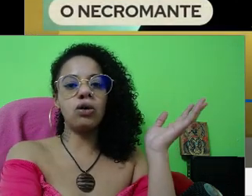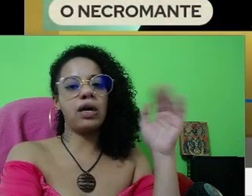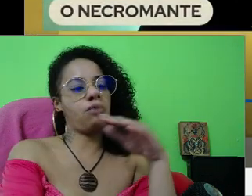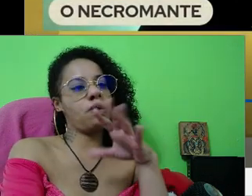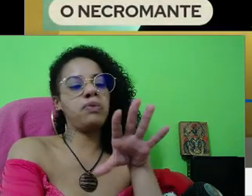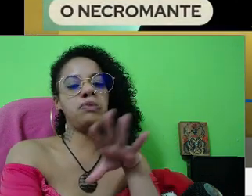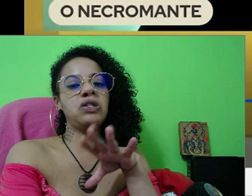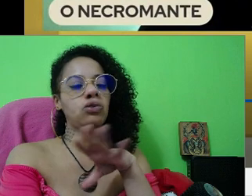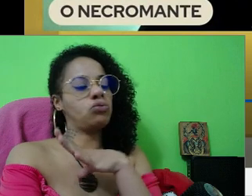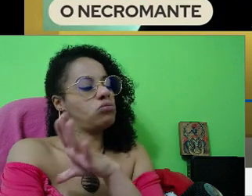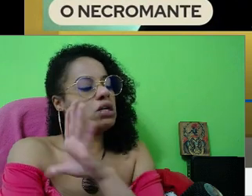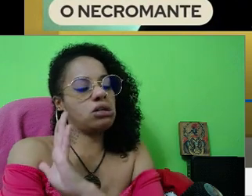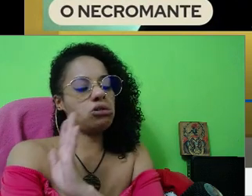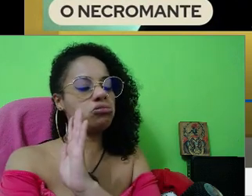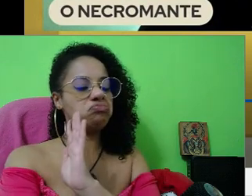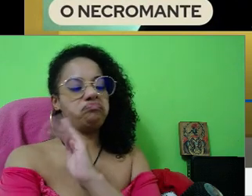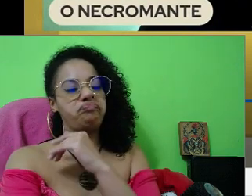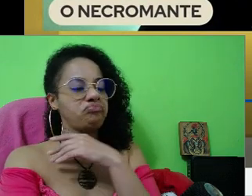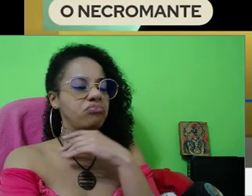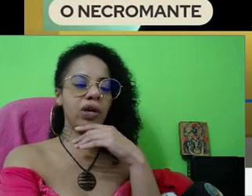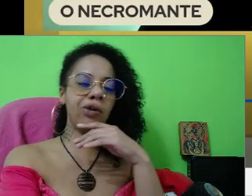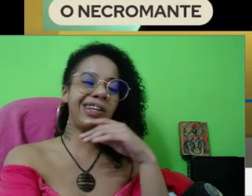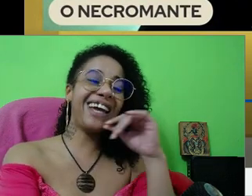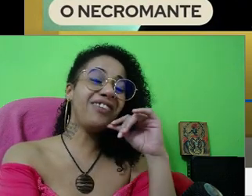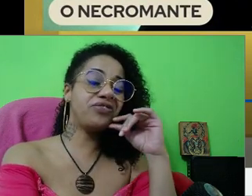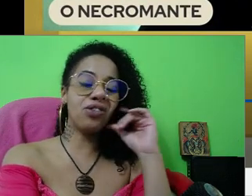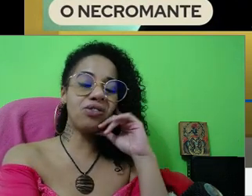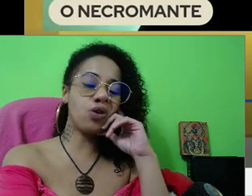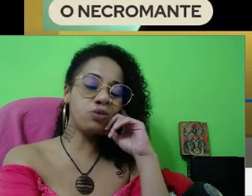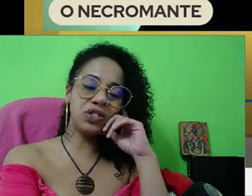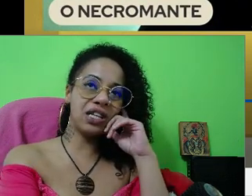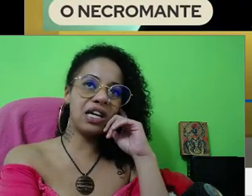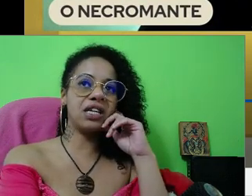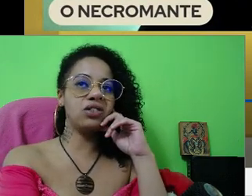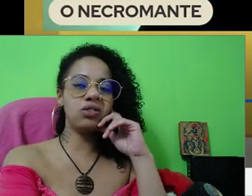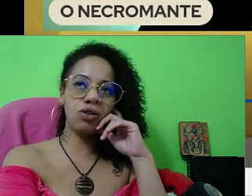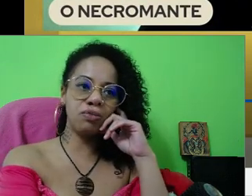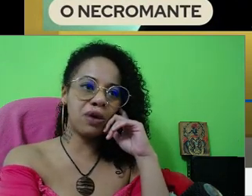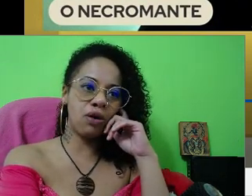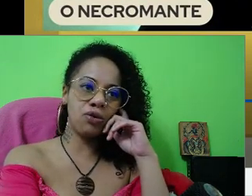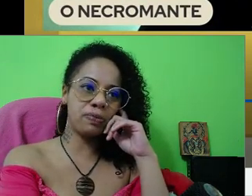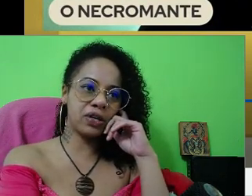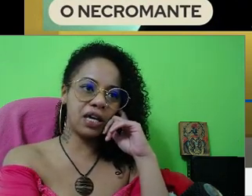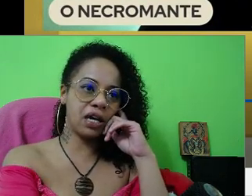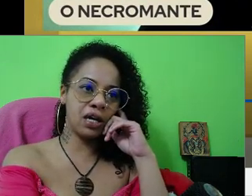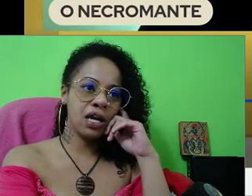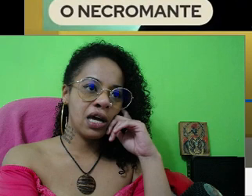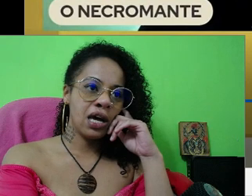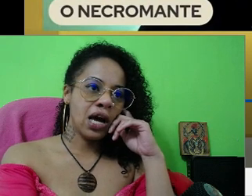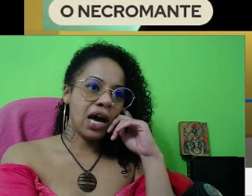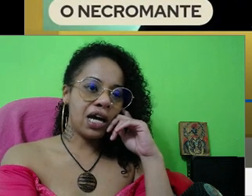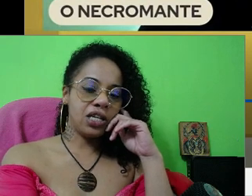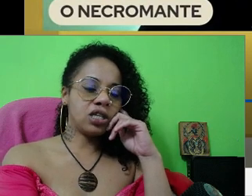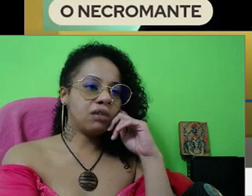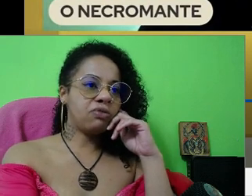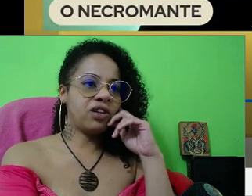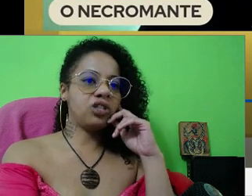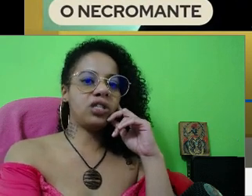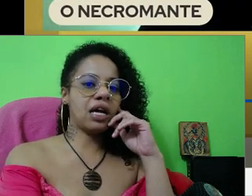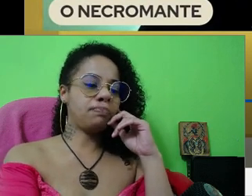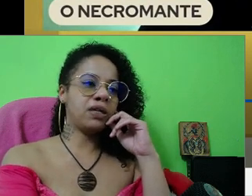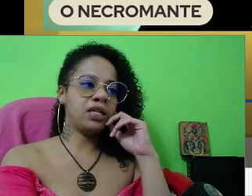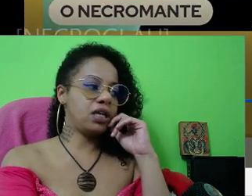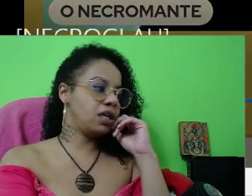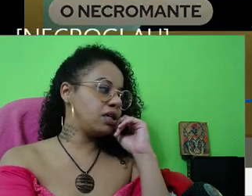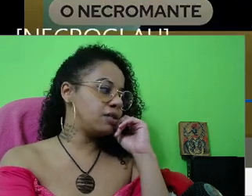não ganha jogo aí é uma premissa tua e eu nem vou considerar isso como algo porque aí já